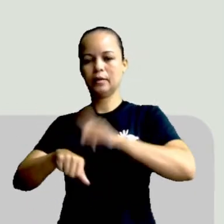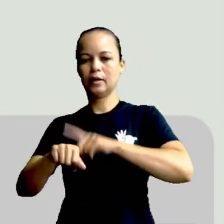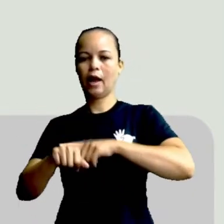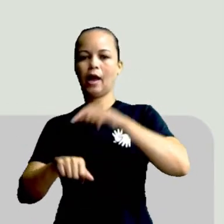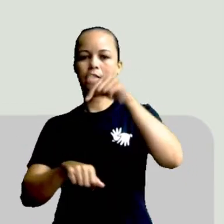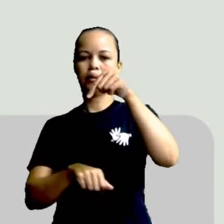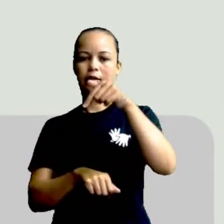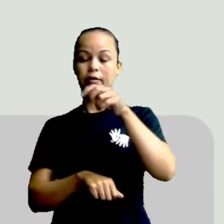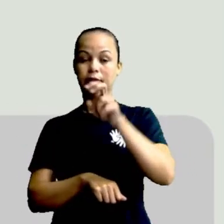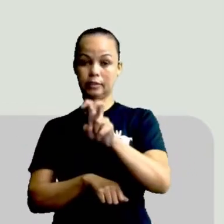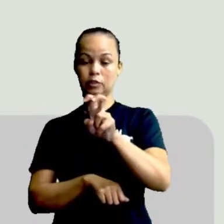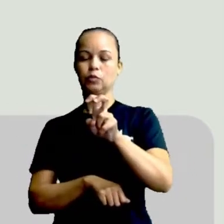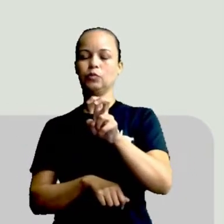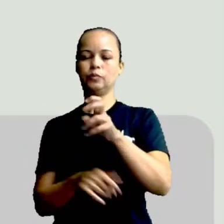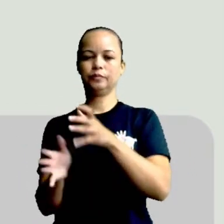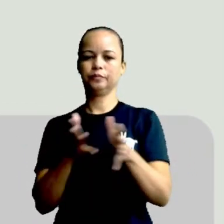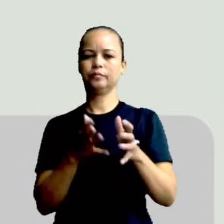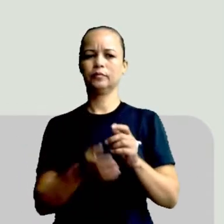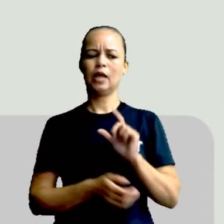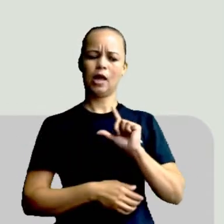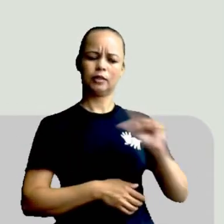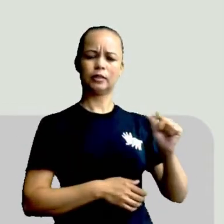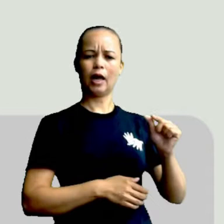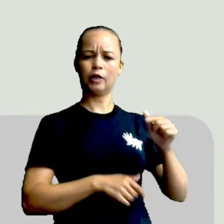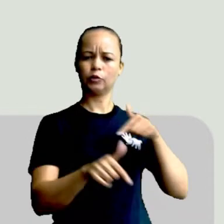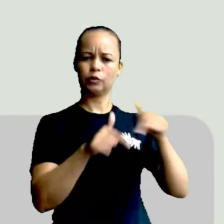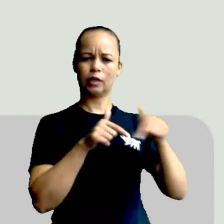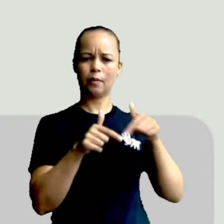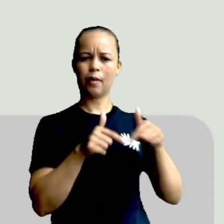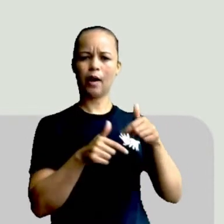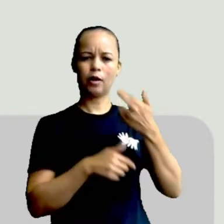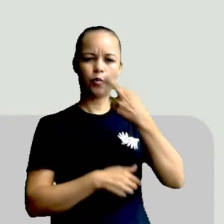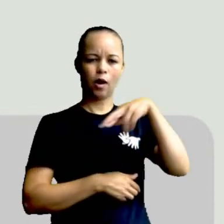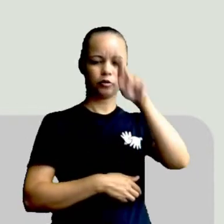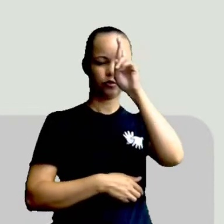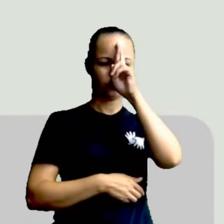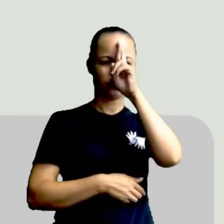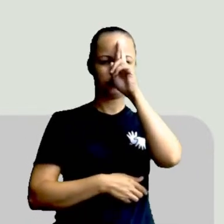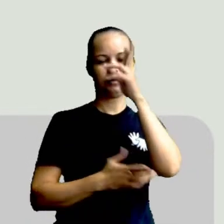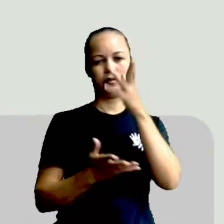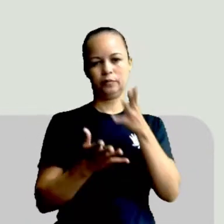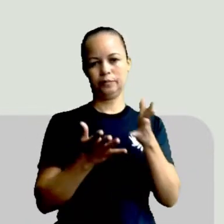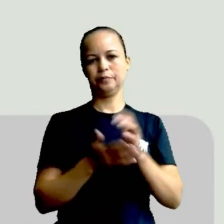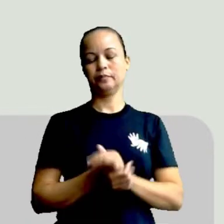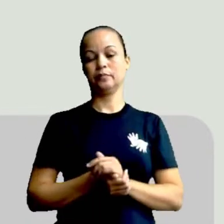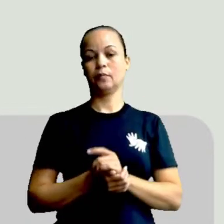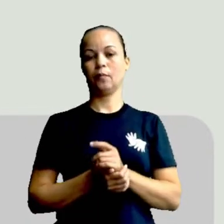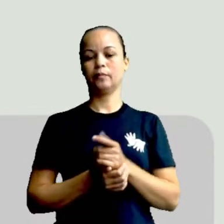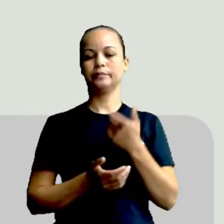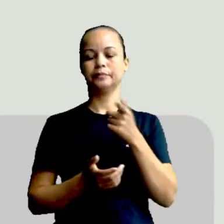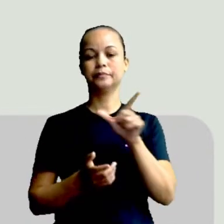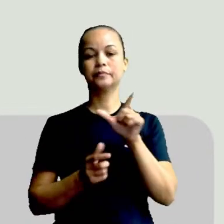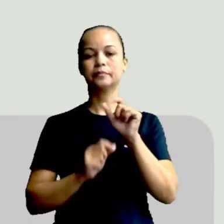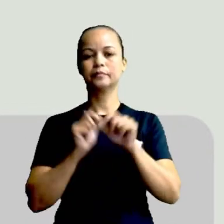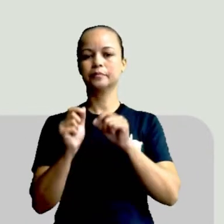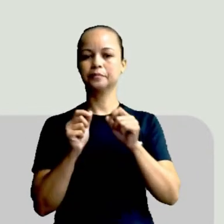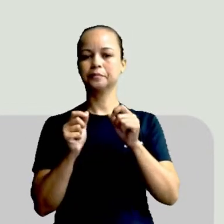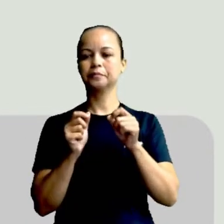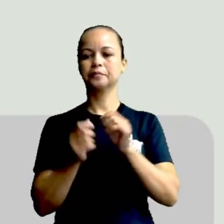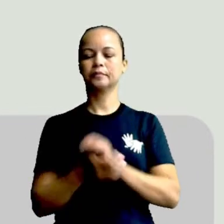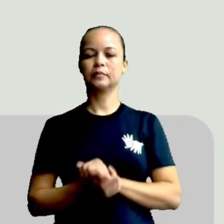da escola as 12:30 horas específicas por outro lado